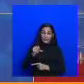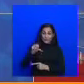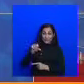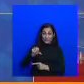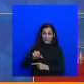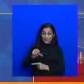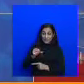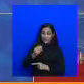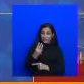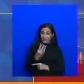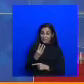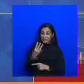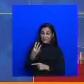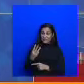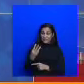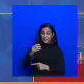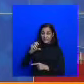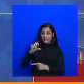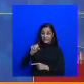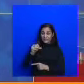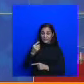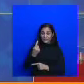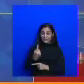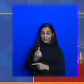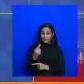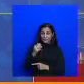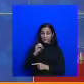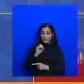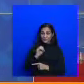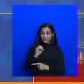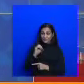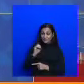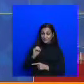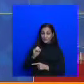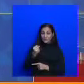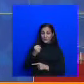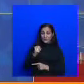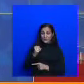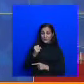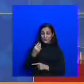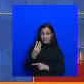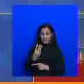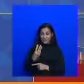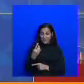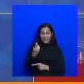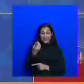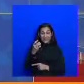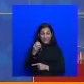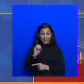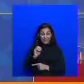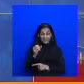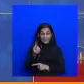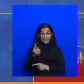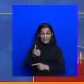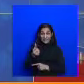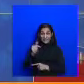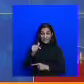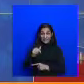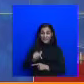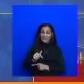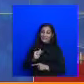11, 89, 33, 91, 00, 83,